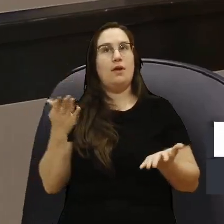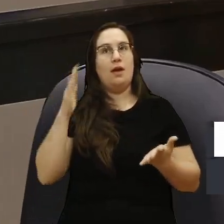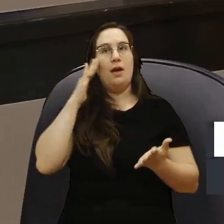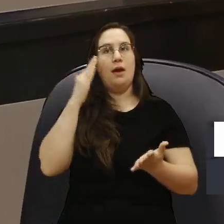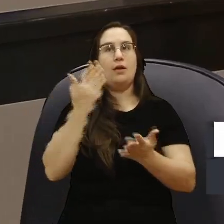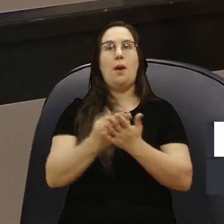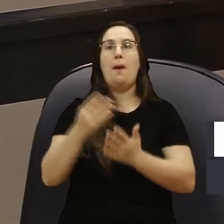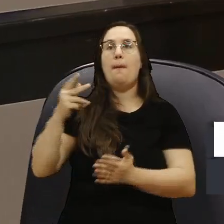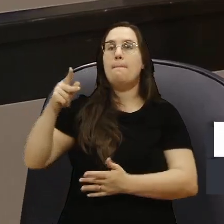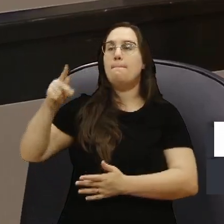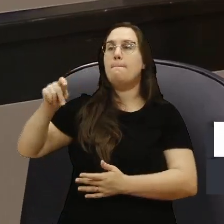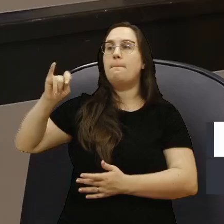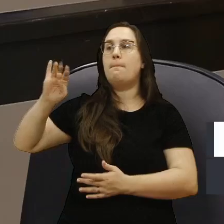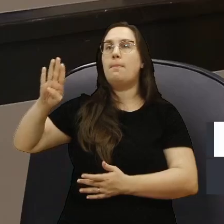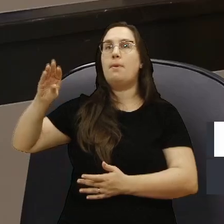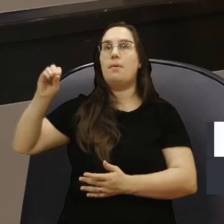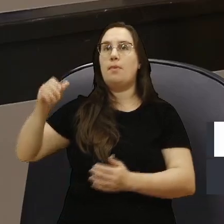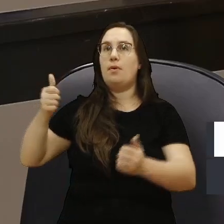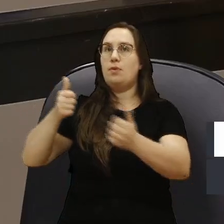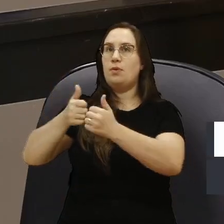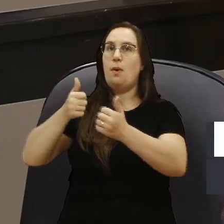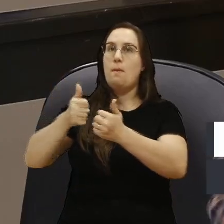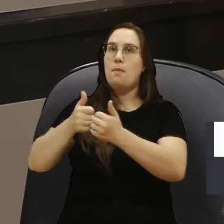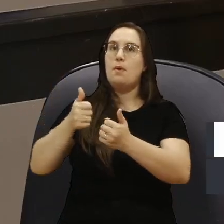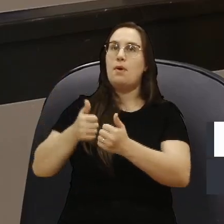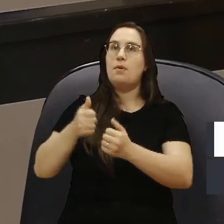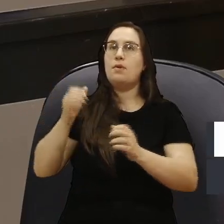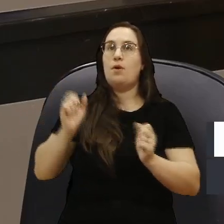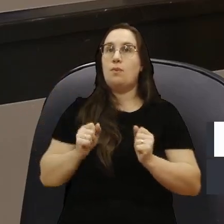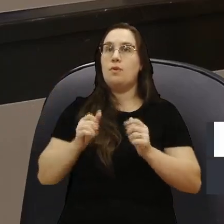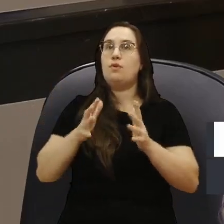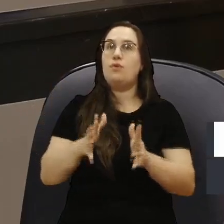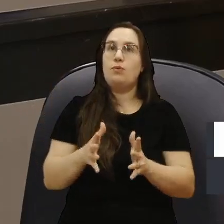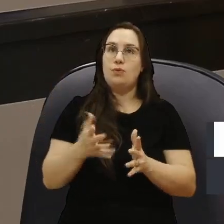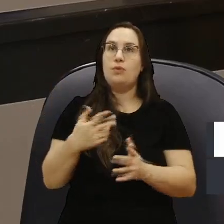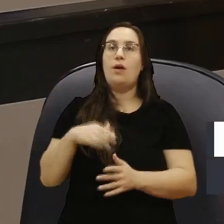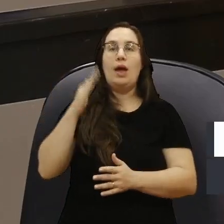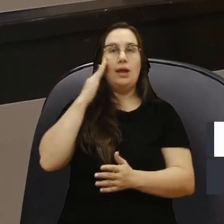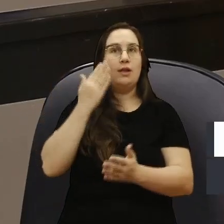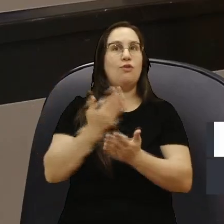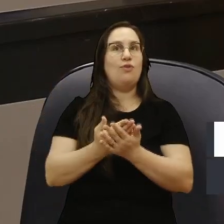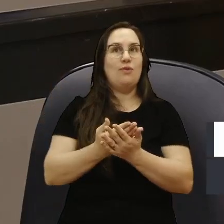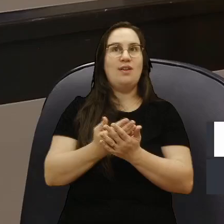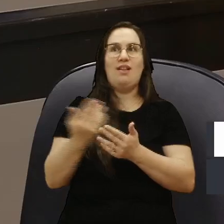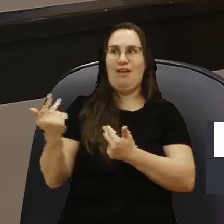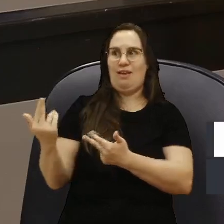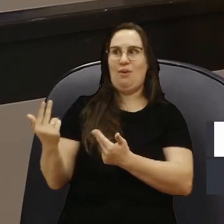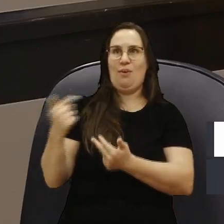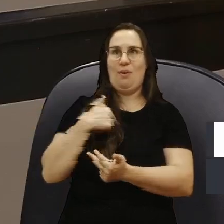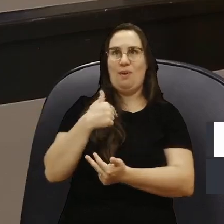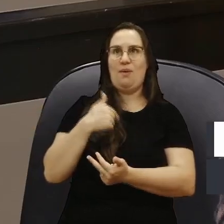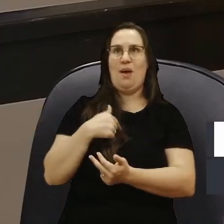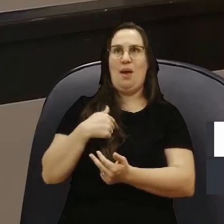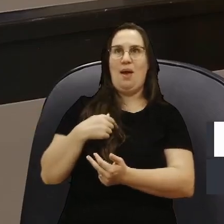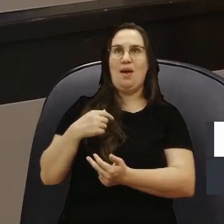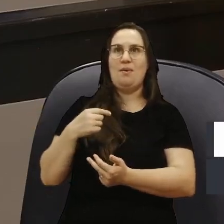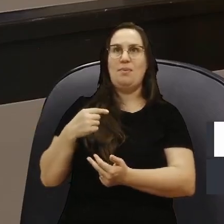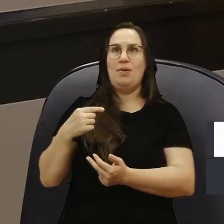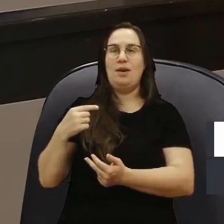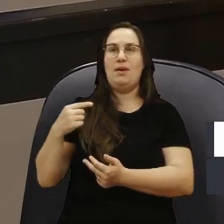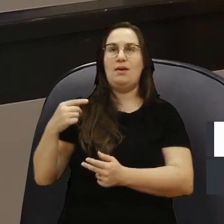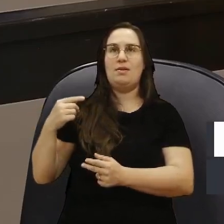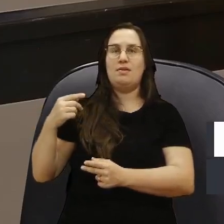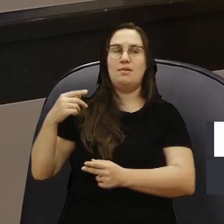Bibo, eu sou próximo dele em algumas ações, eu creio que às vezes ele chega a ser parecido comigo pelas polêmicas internas dentro